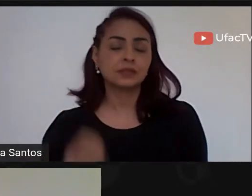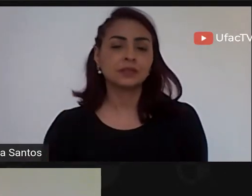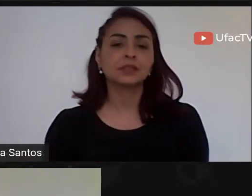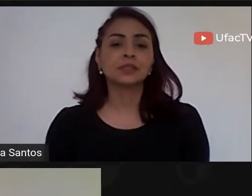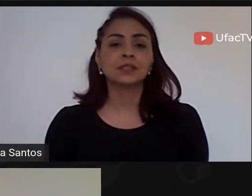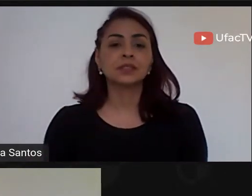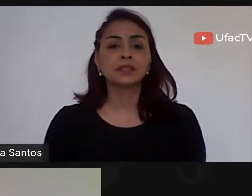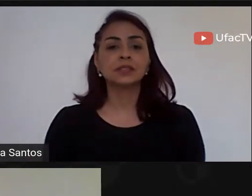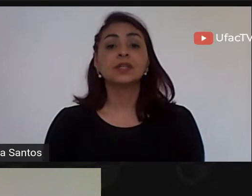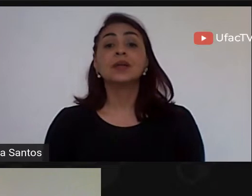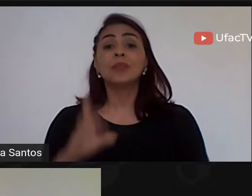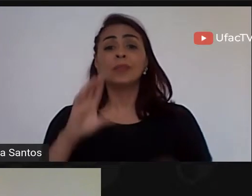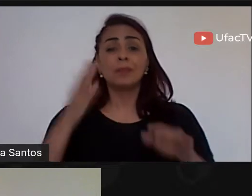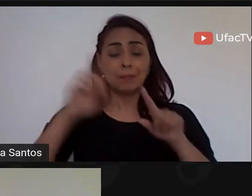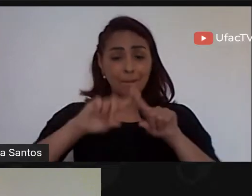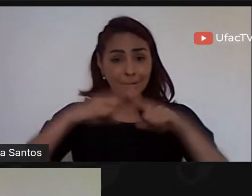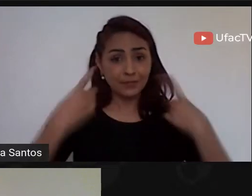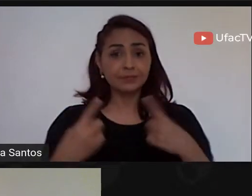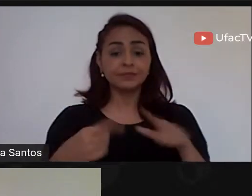de estudos,